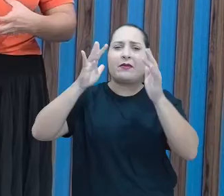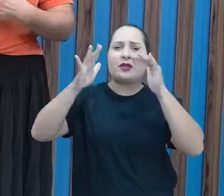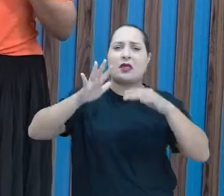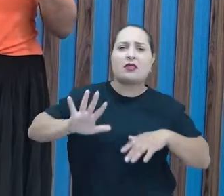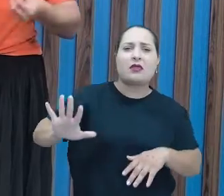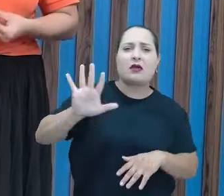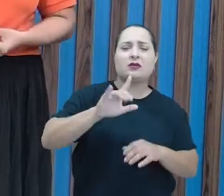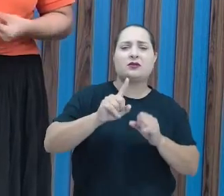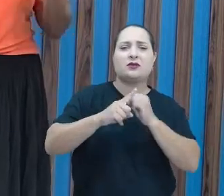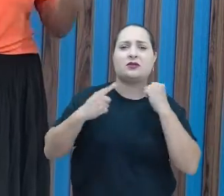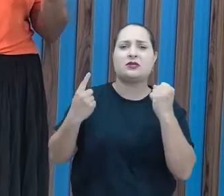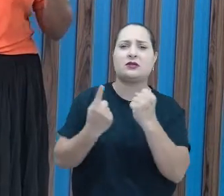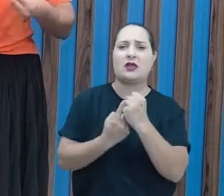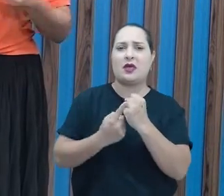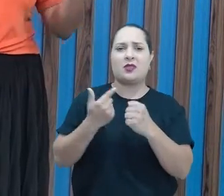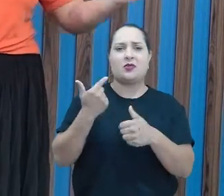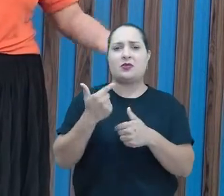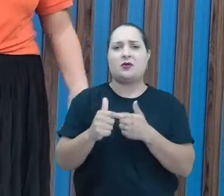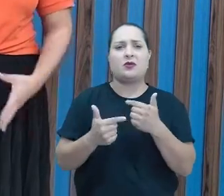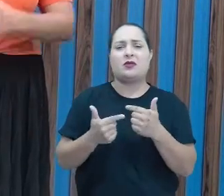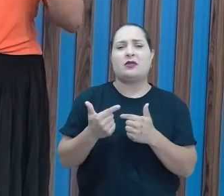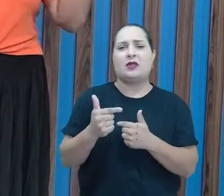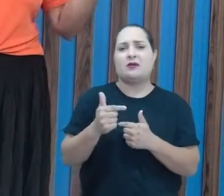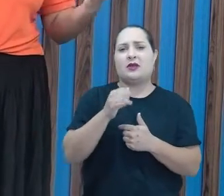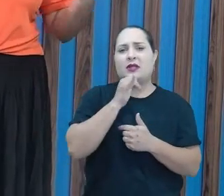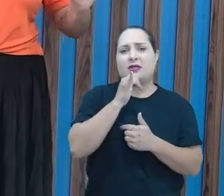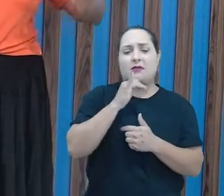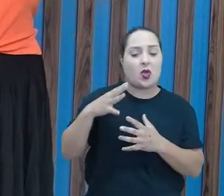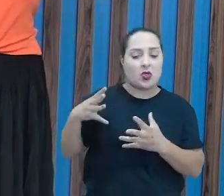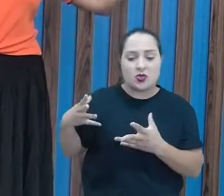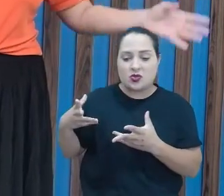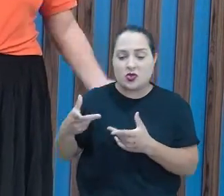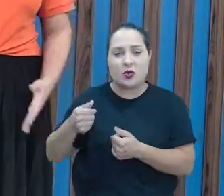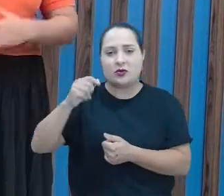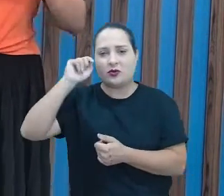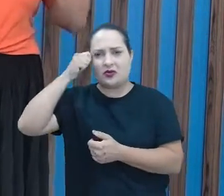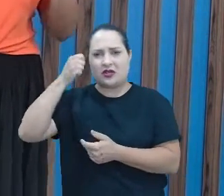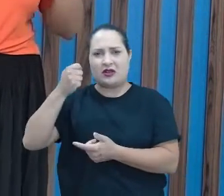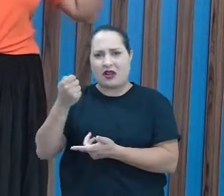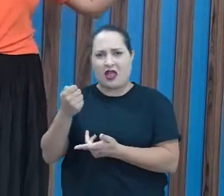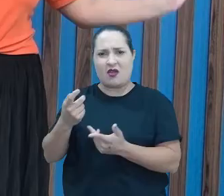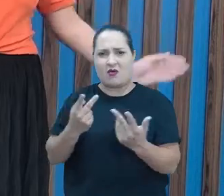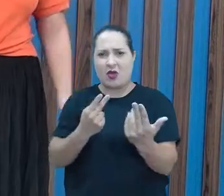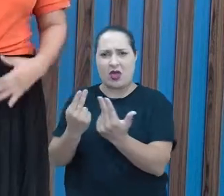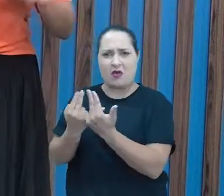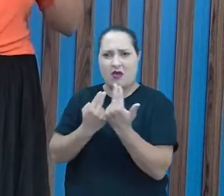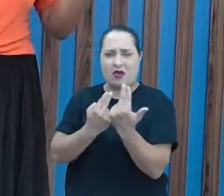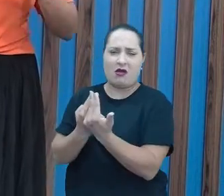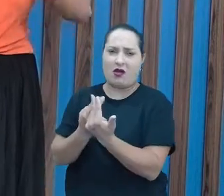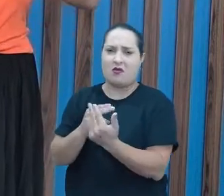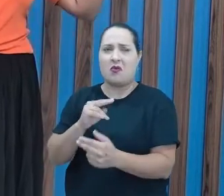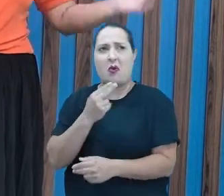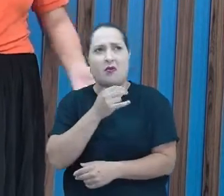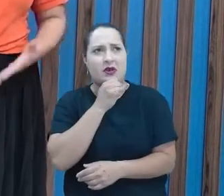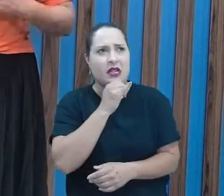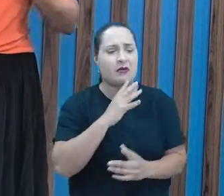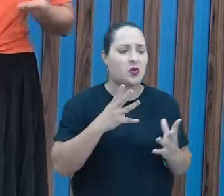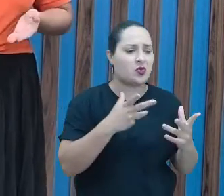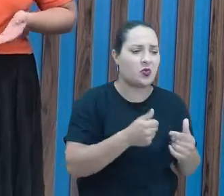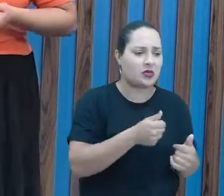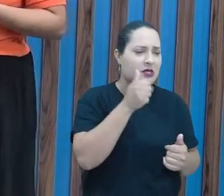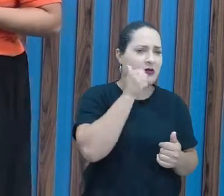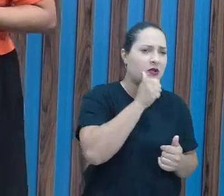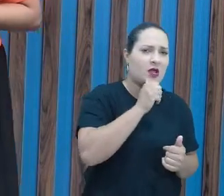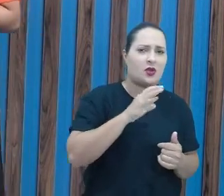de uma materialidade. Não tem como a gente dizer que todos os índios são assim, ou todas as pessoas negras, ou todas as mulheres, ou todos os